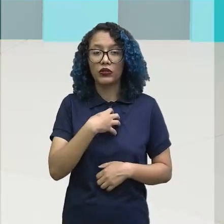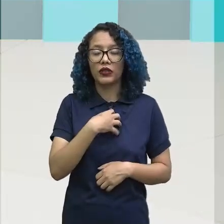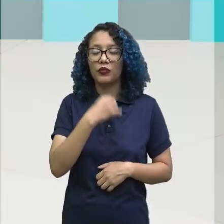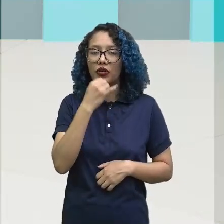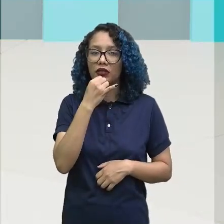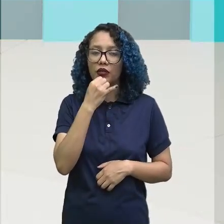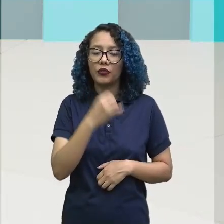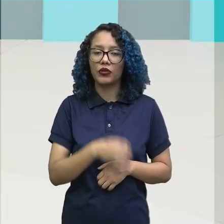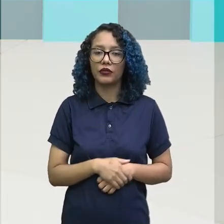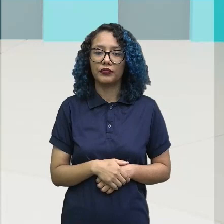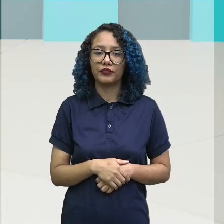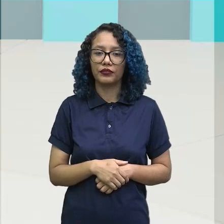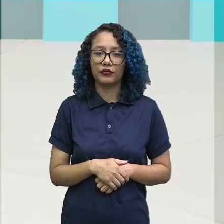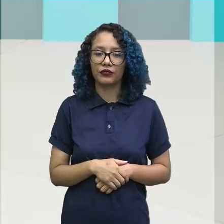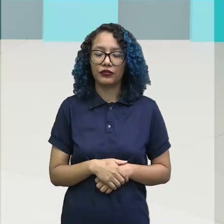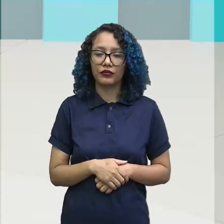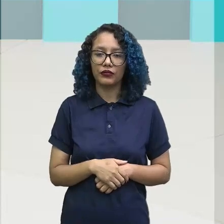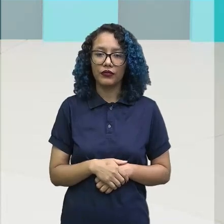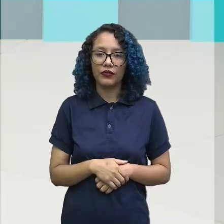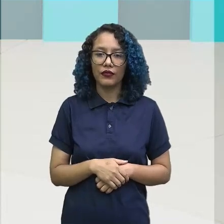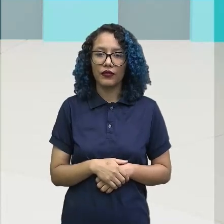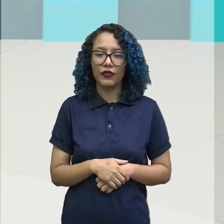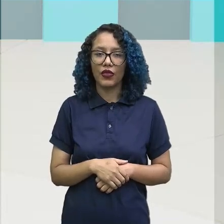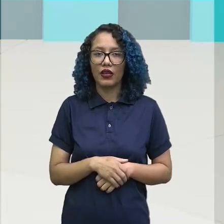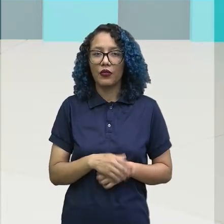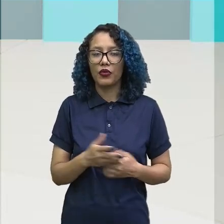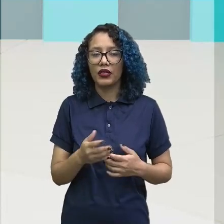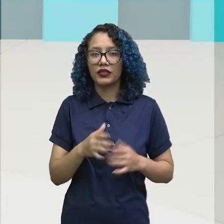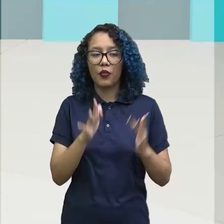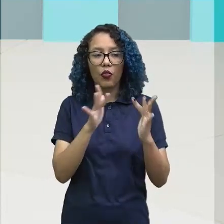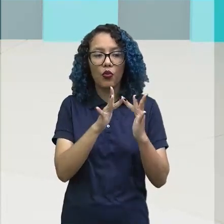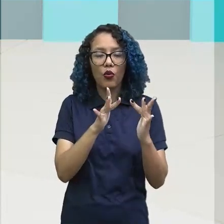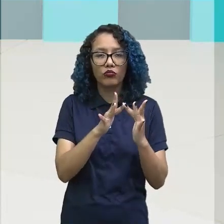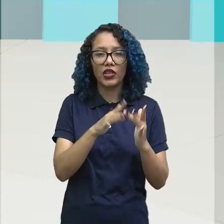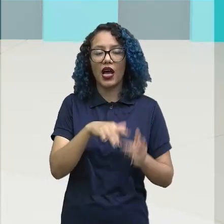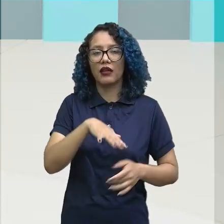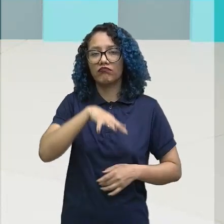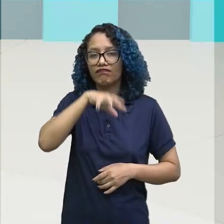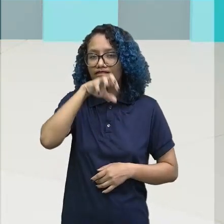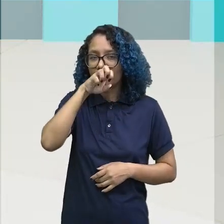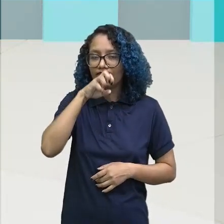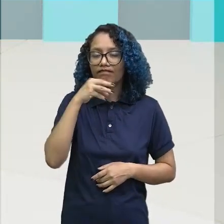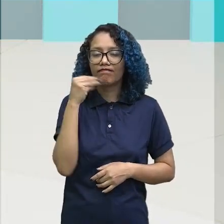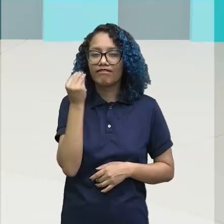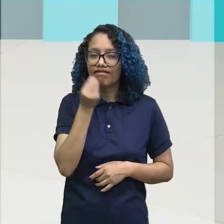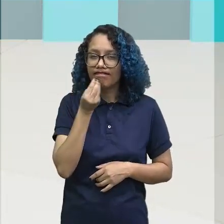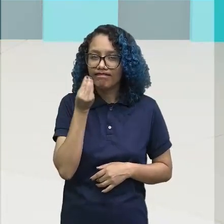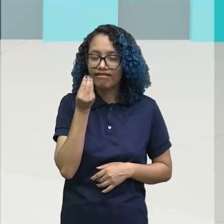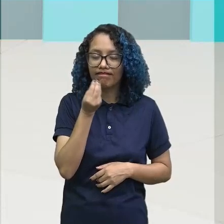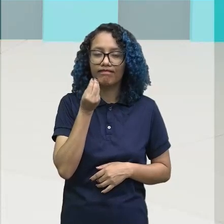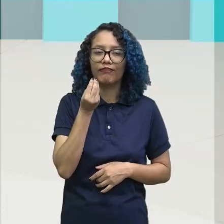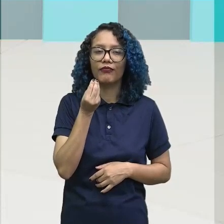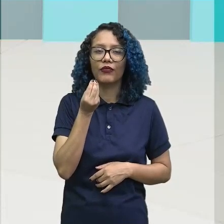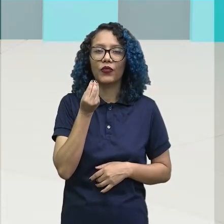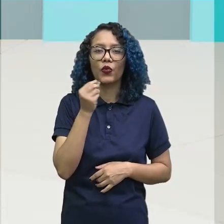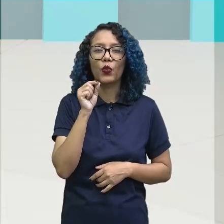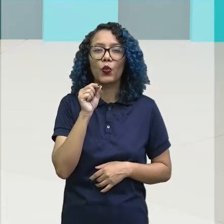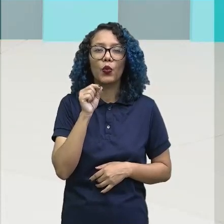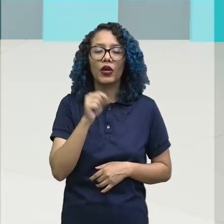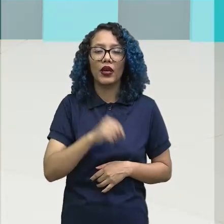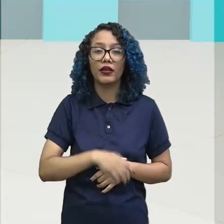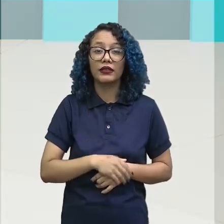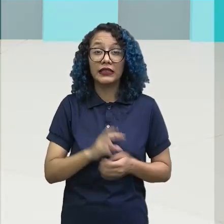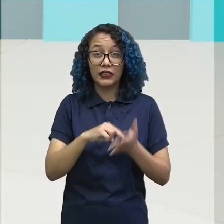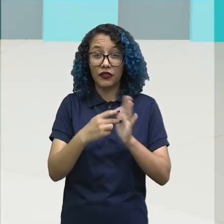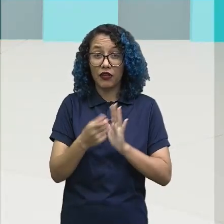fala de entender o tato, o cheiro, o sabor, você está vivo,